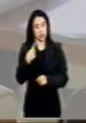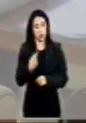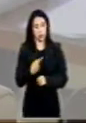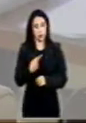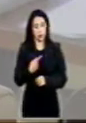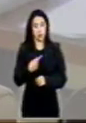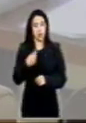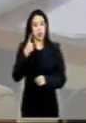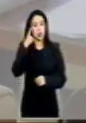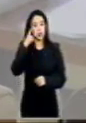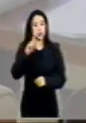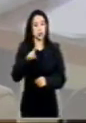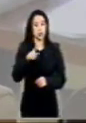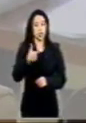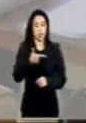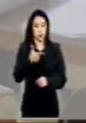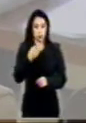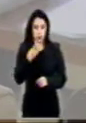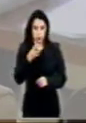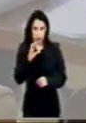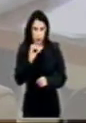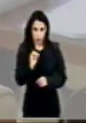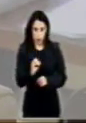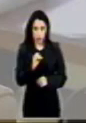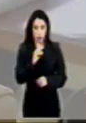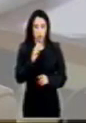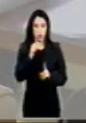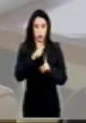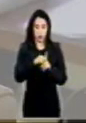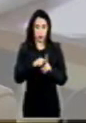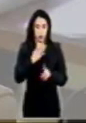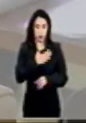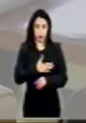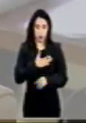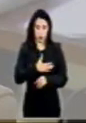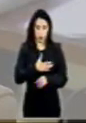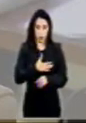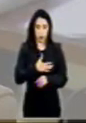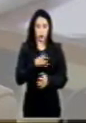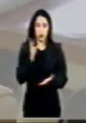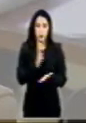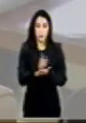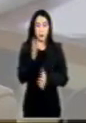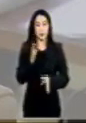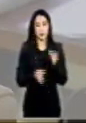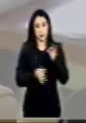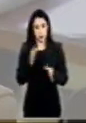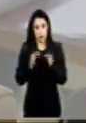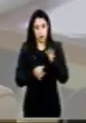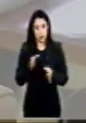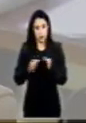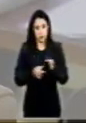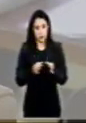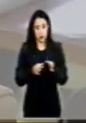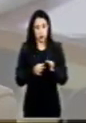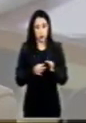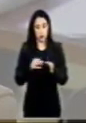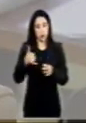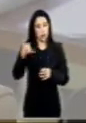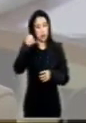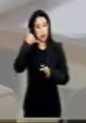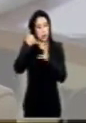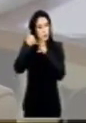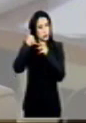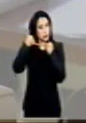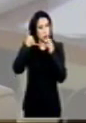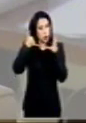de agosto do mesmo ano, o mesmo juiz federal indeferiu o pedido de prorrogação da interceptação telefônica,